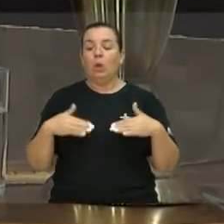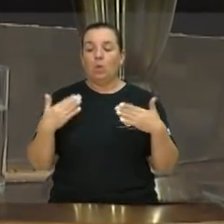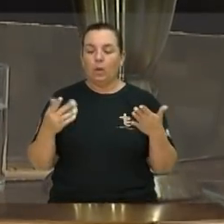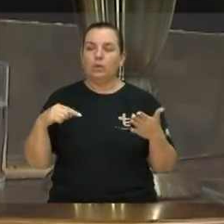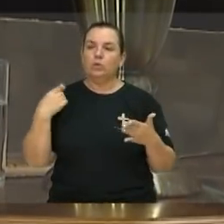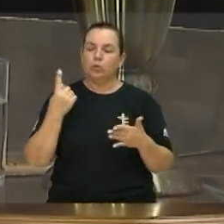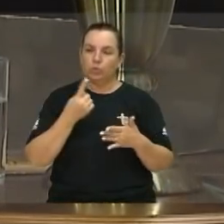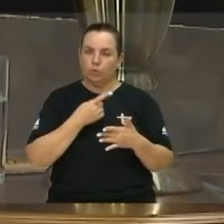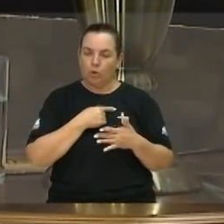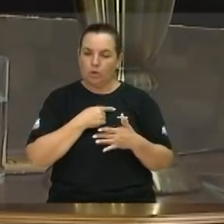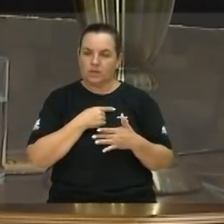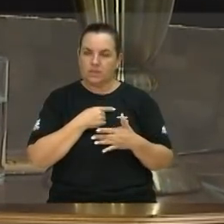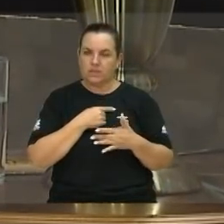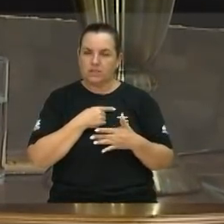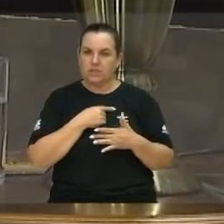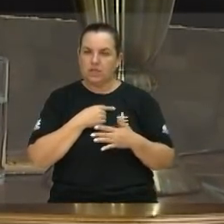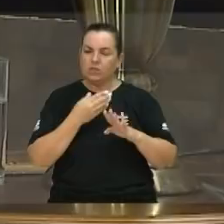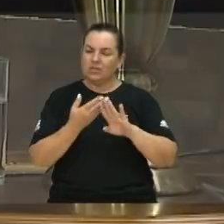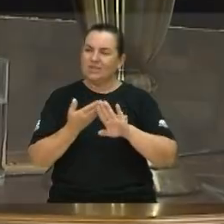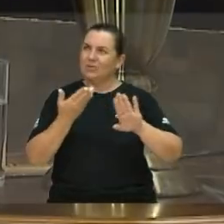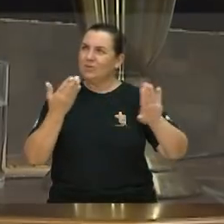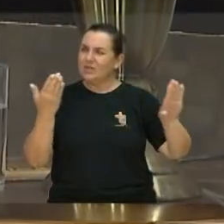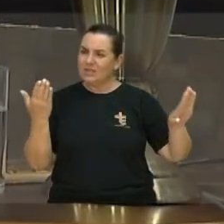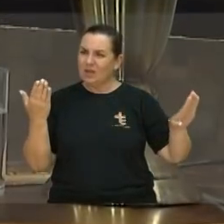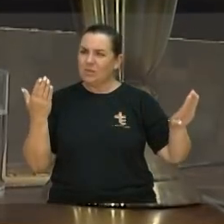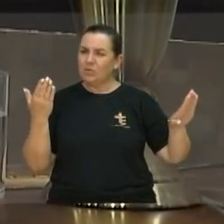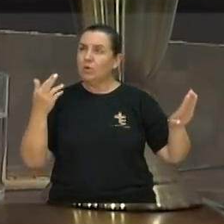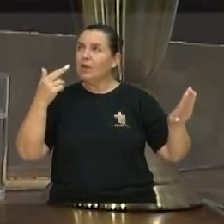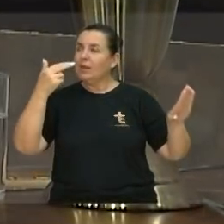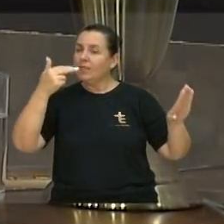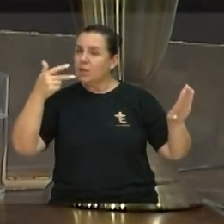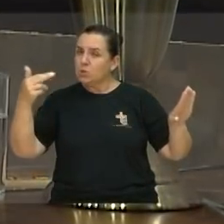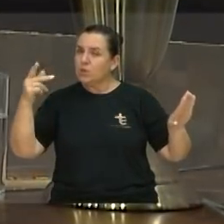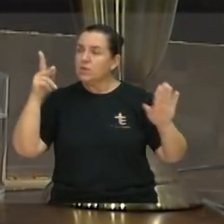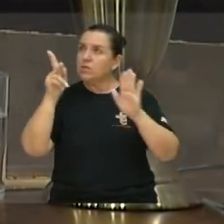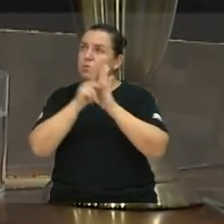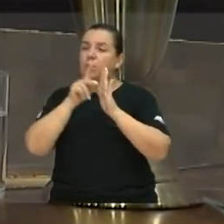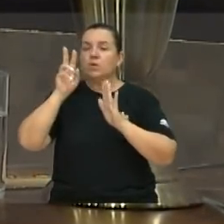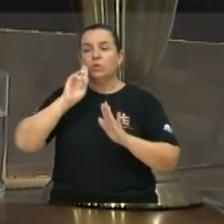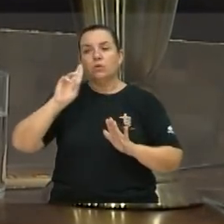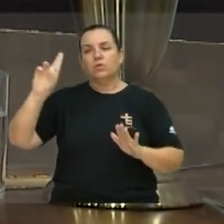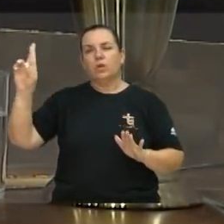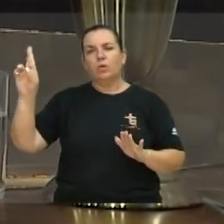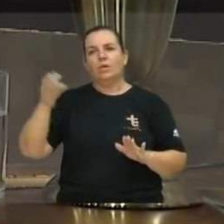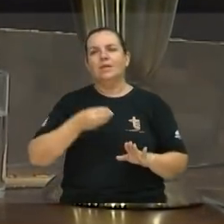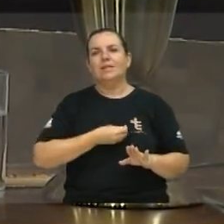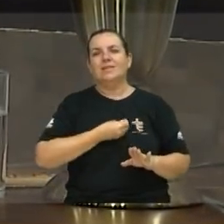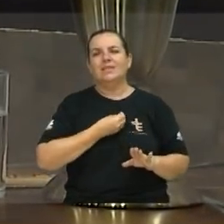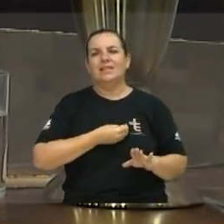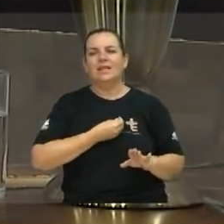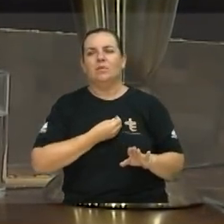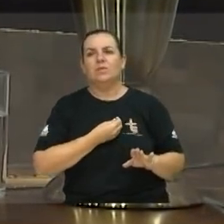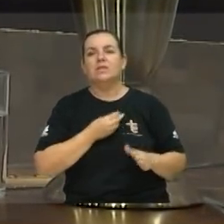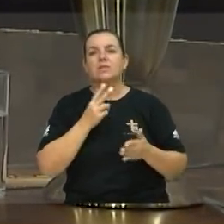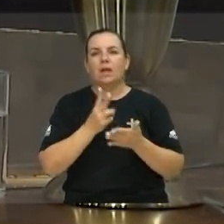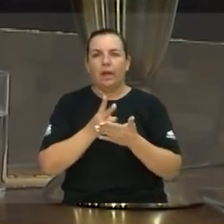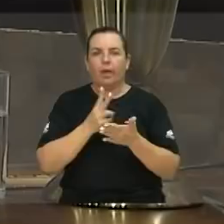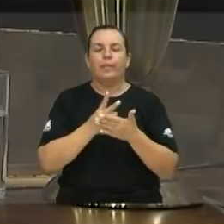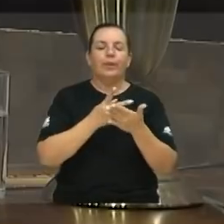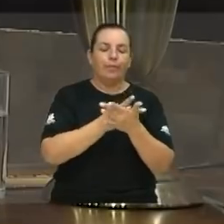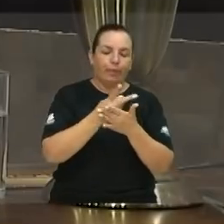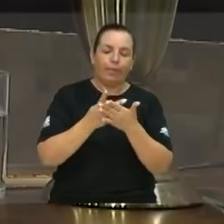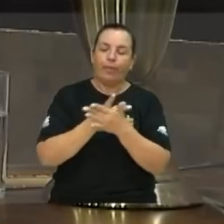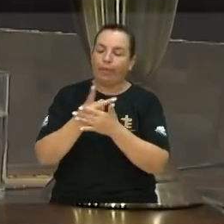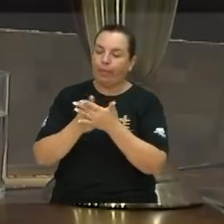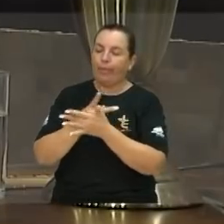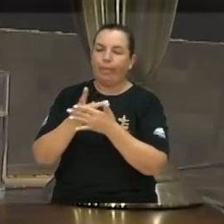mos ou enquanto nos distanciarmos dos critérios do senhor estaremos sempre em busca de